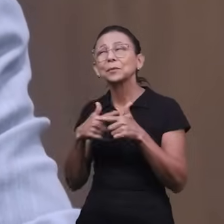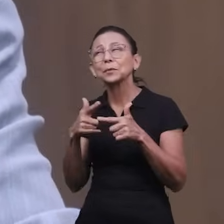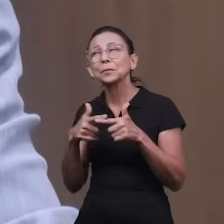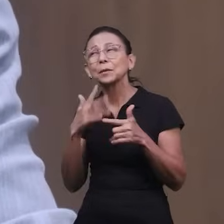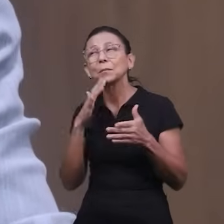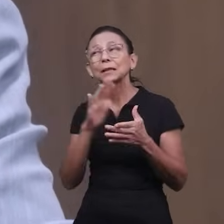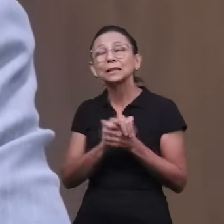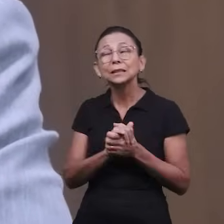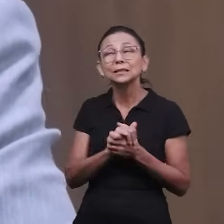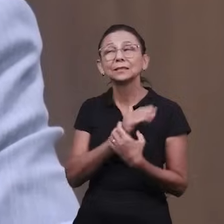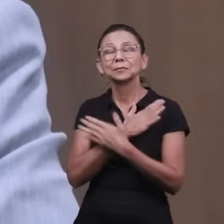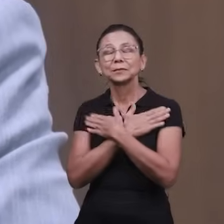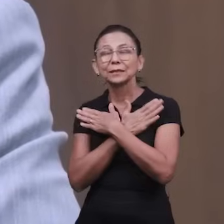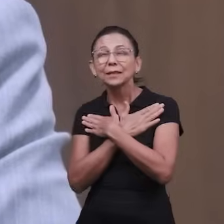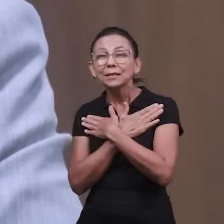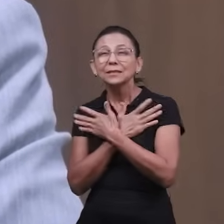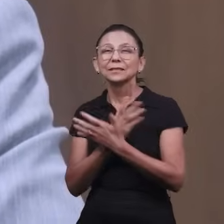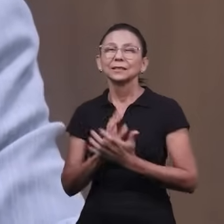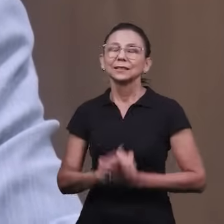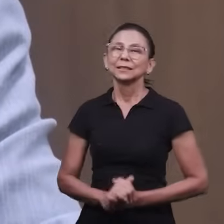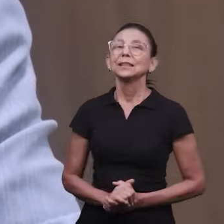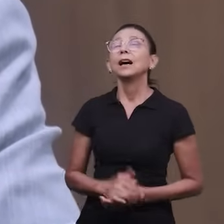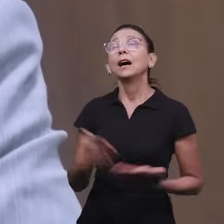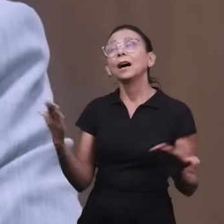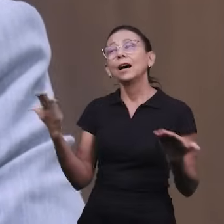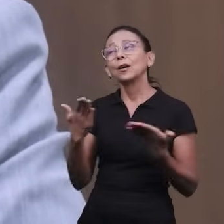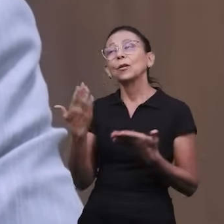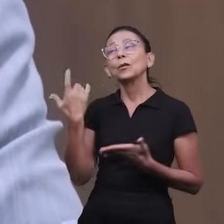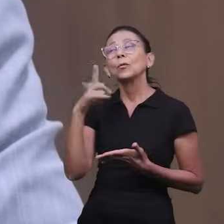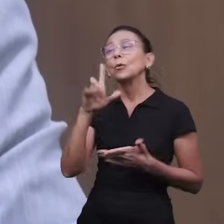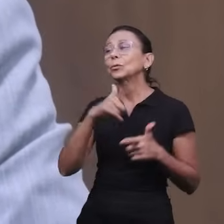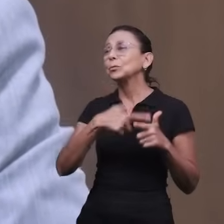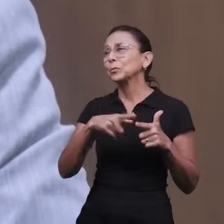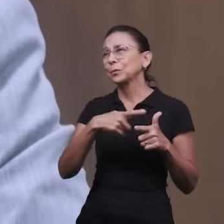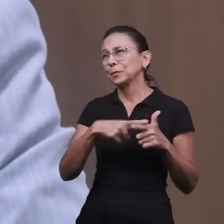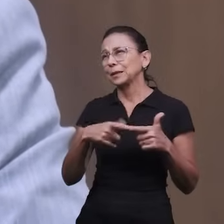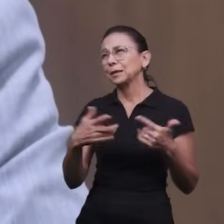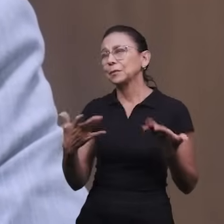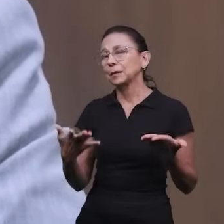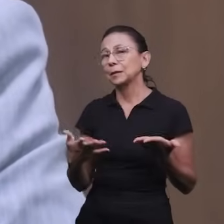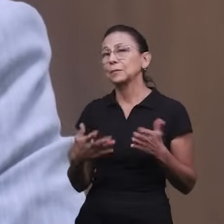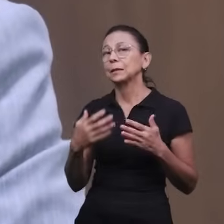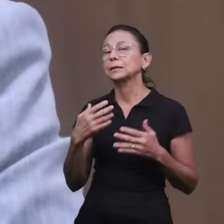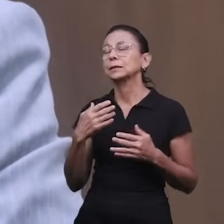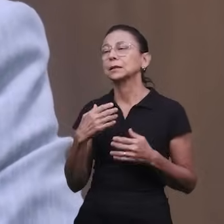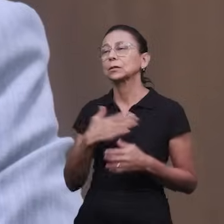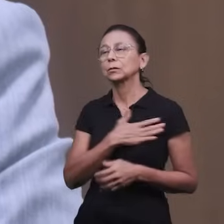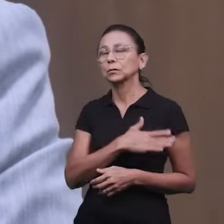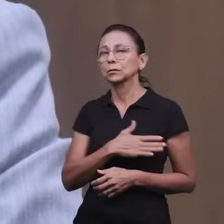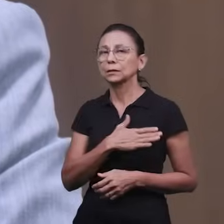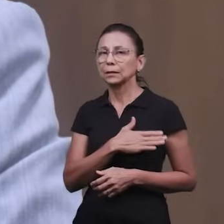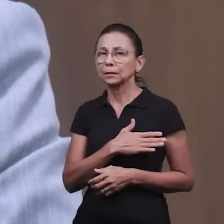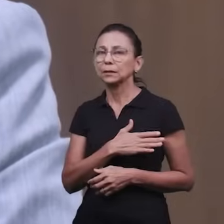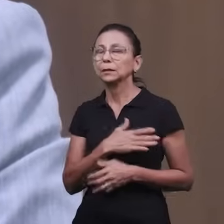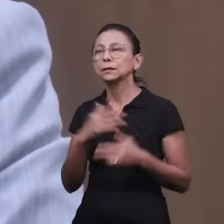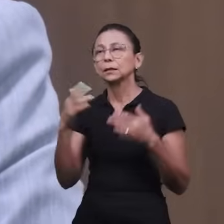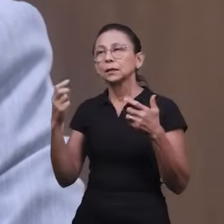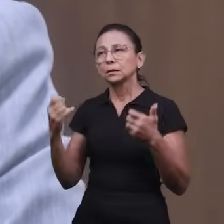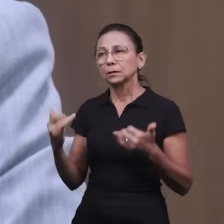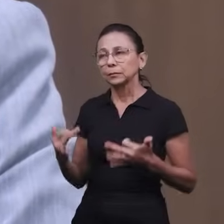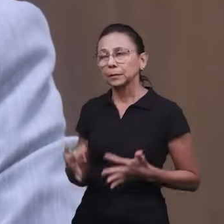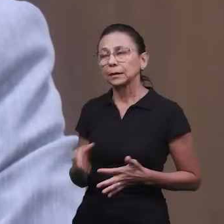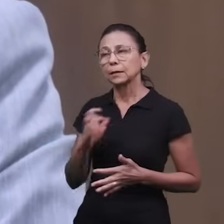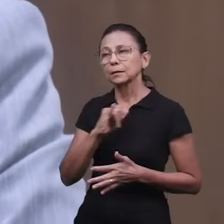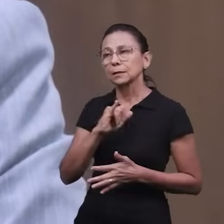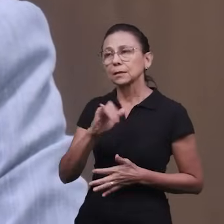estava desempregado. Então, eu estou com outra necessidade, mas eu gostaria, né, de relatar, né, que o Senhor nos